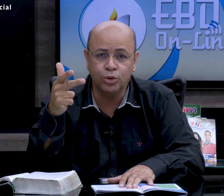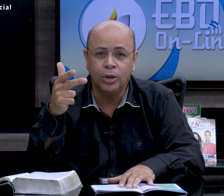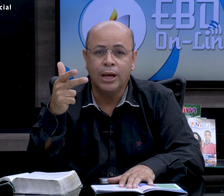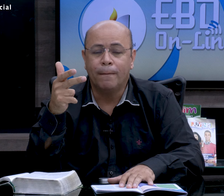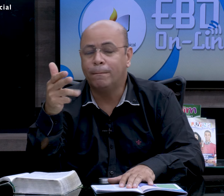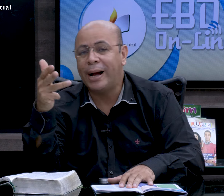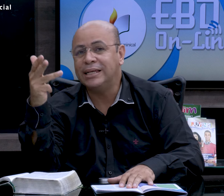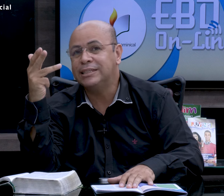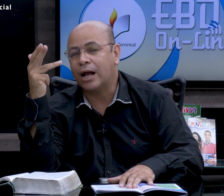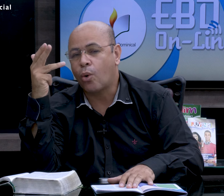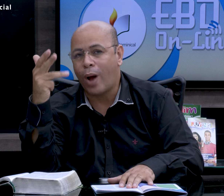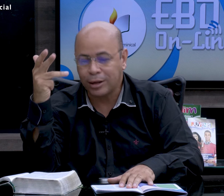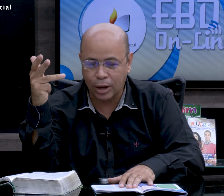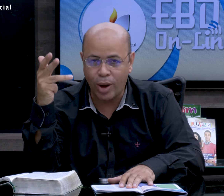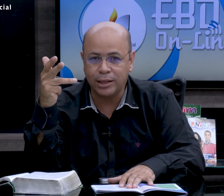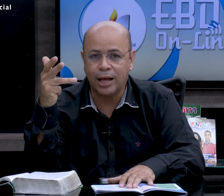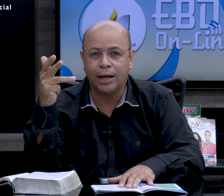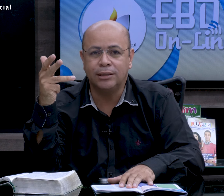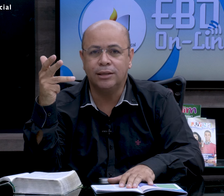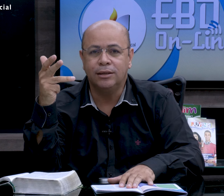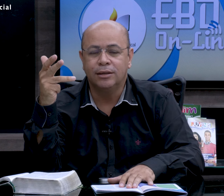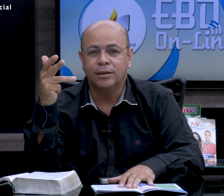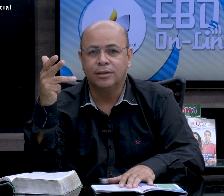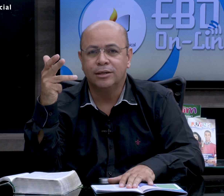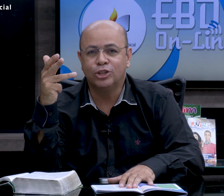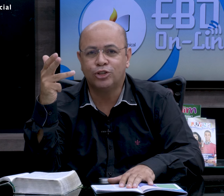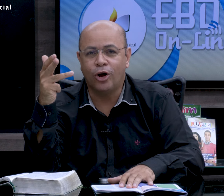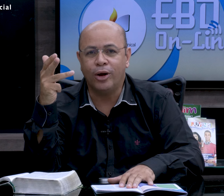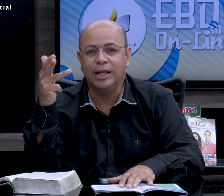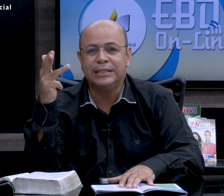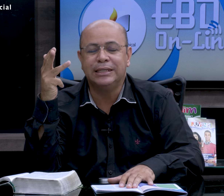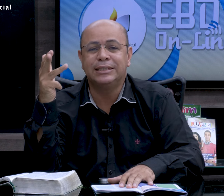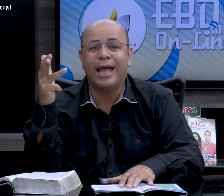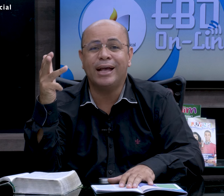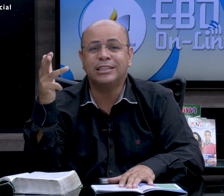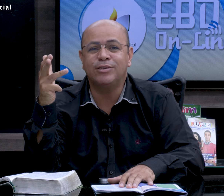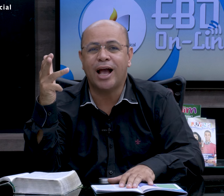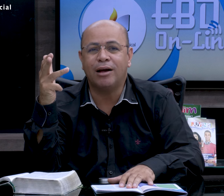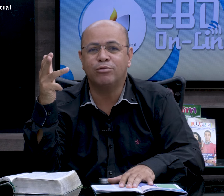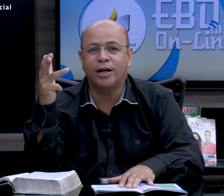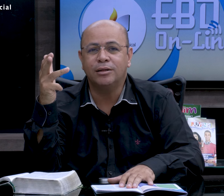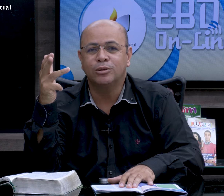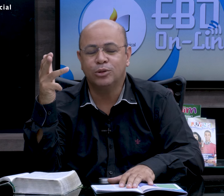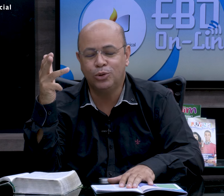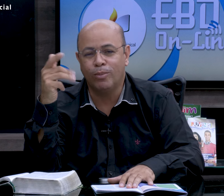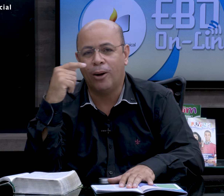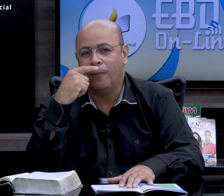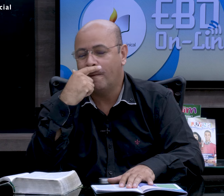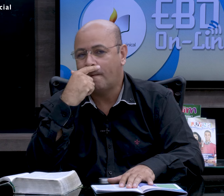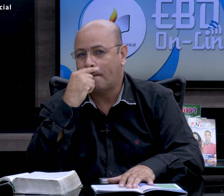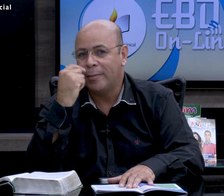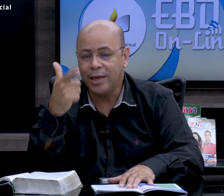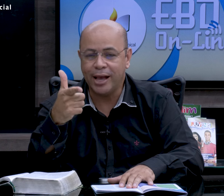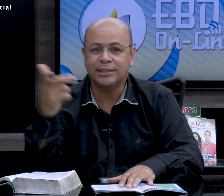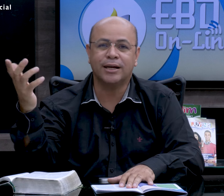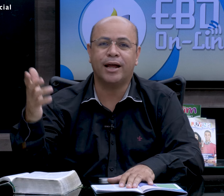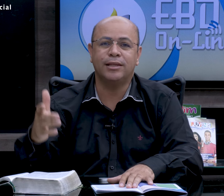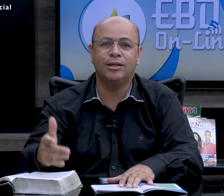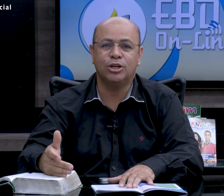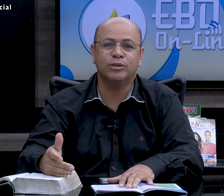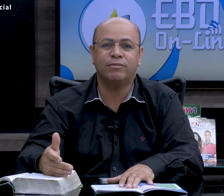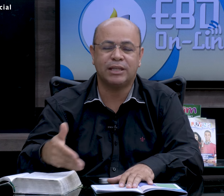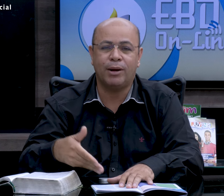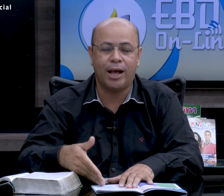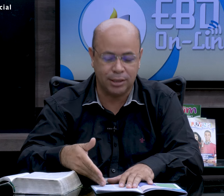Justo mas a quarta qualidade Jó ele se desviava do mal e é essa